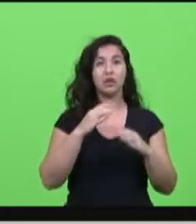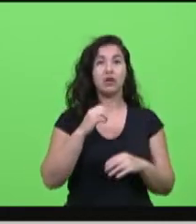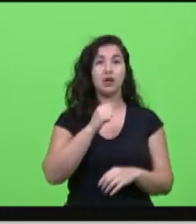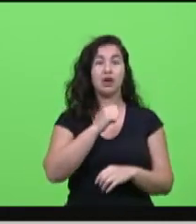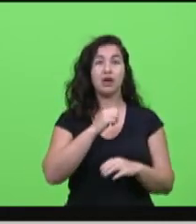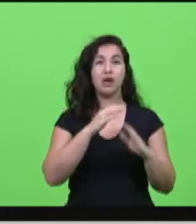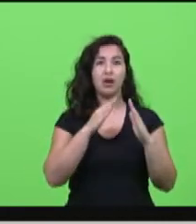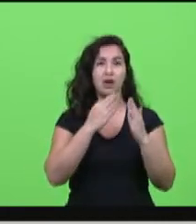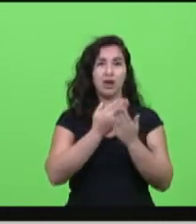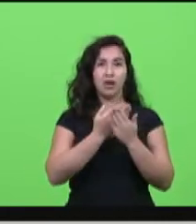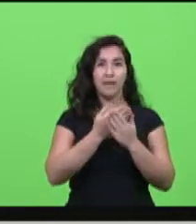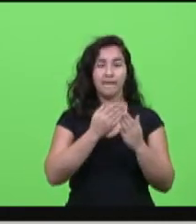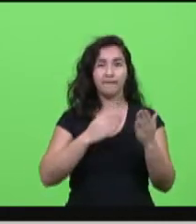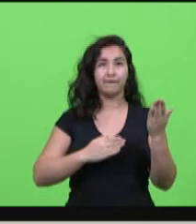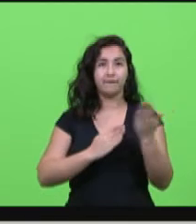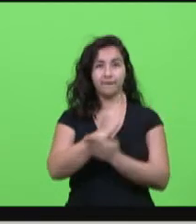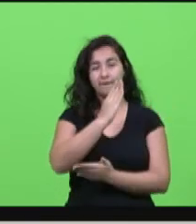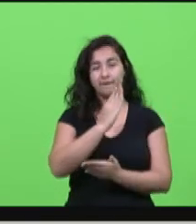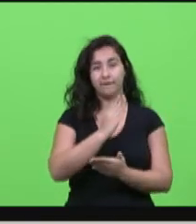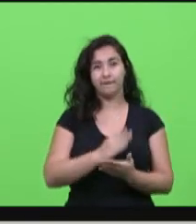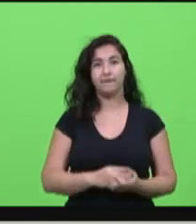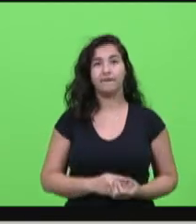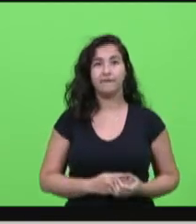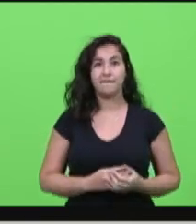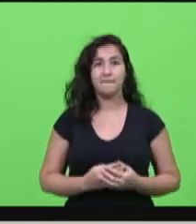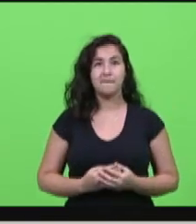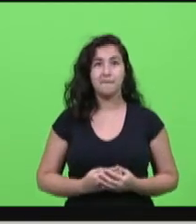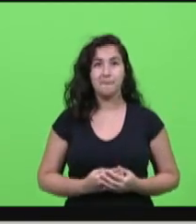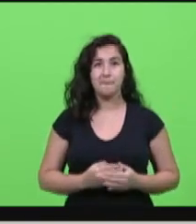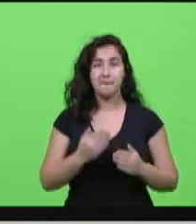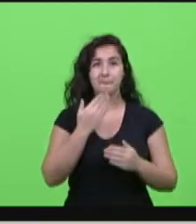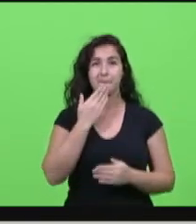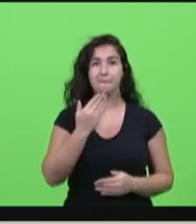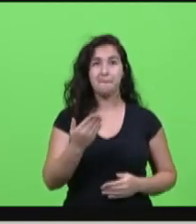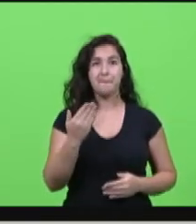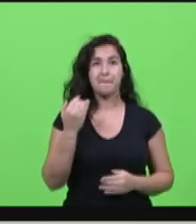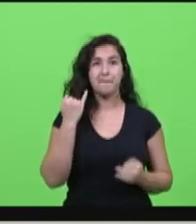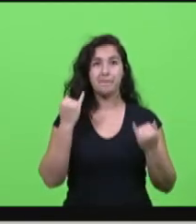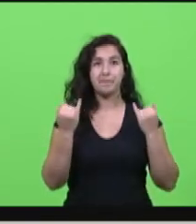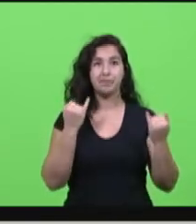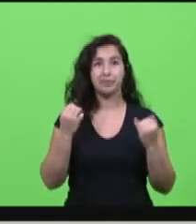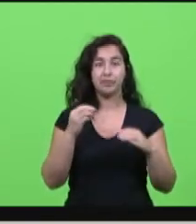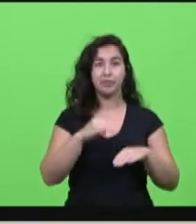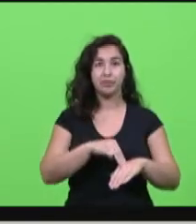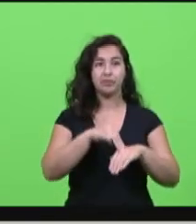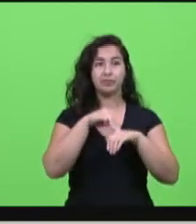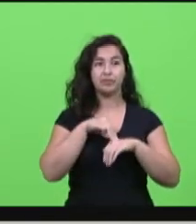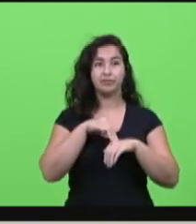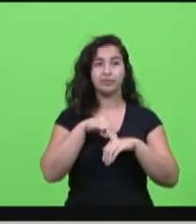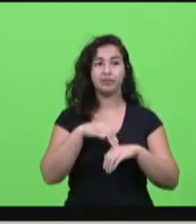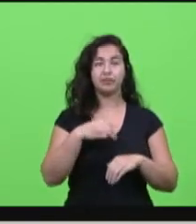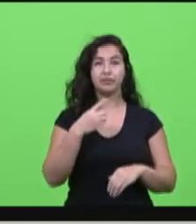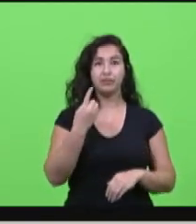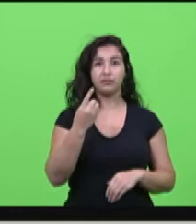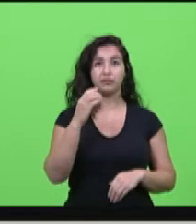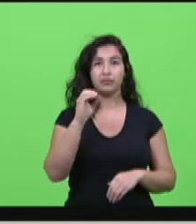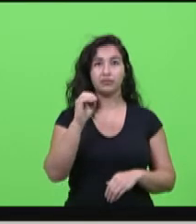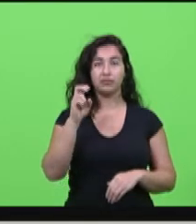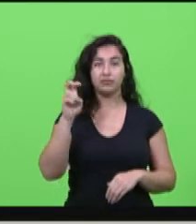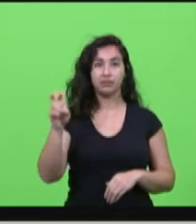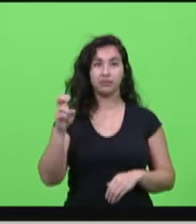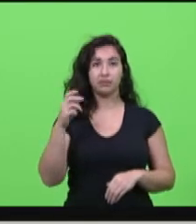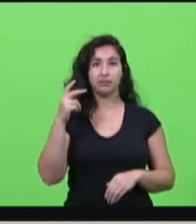Discussão, votação aprovada. O pedido de informação. Moções. De número 105, deputado Paulo